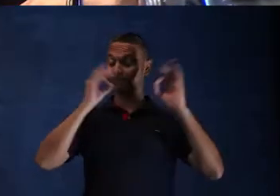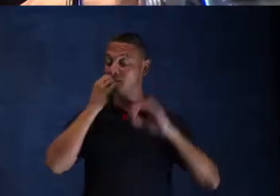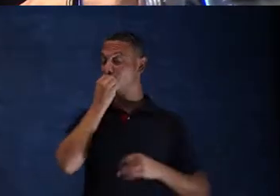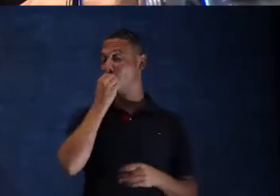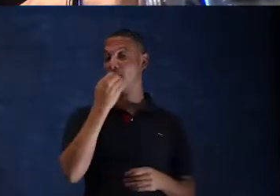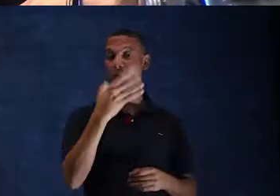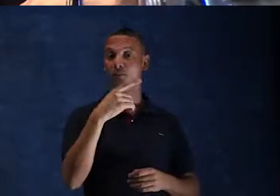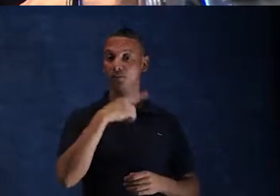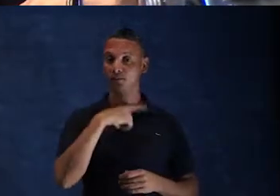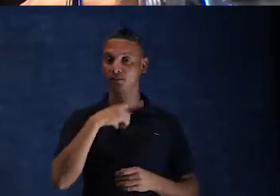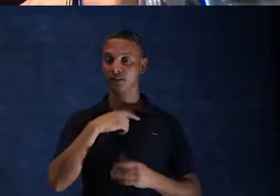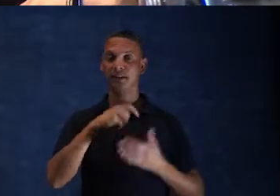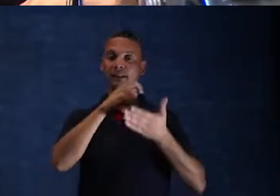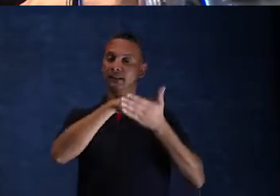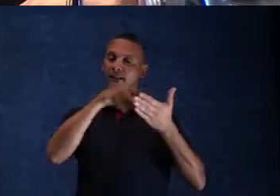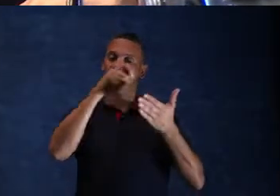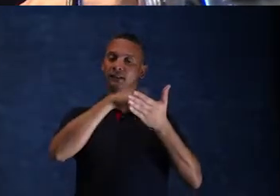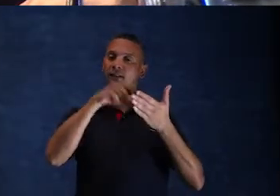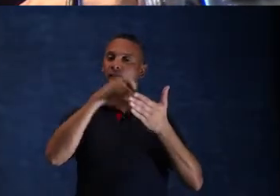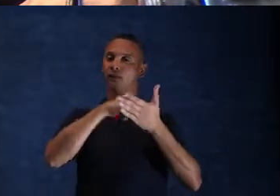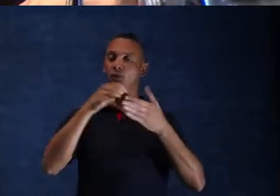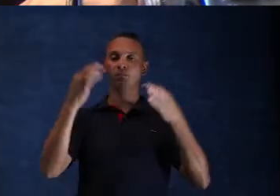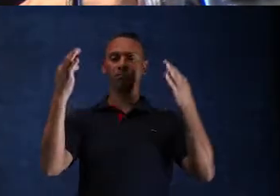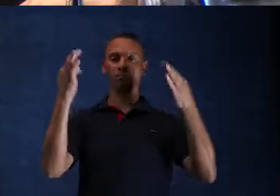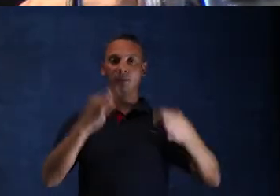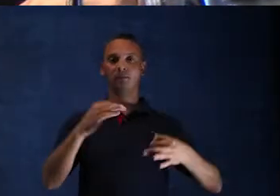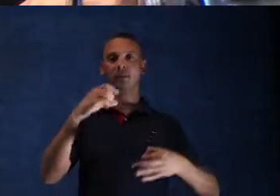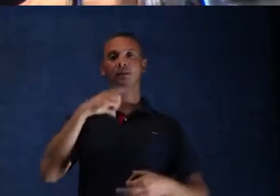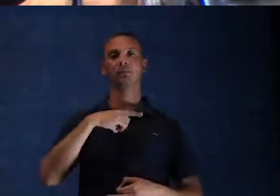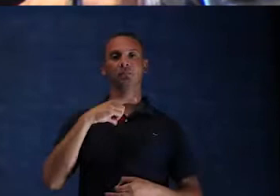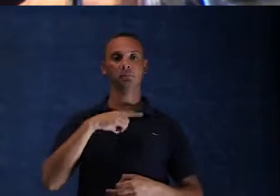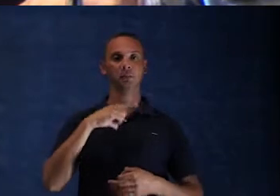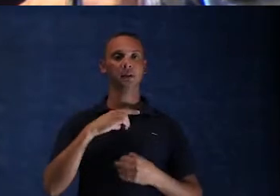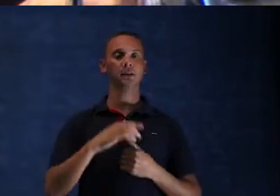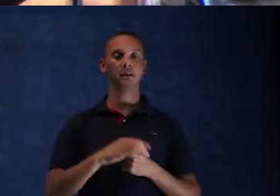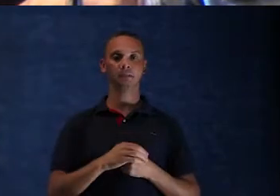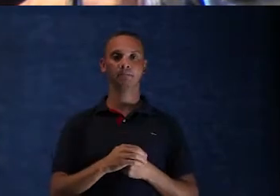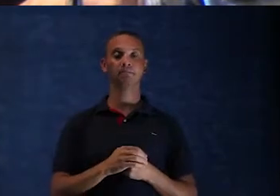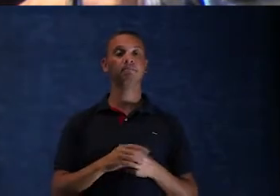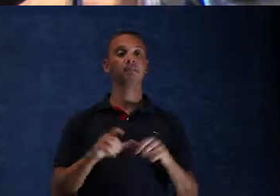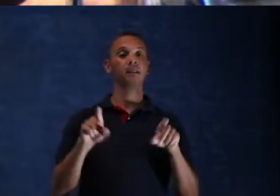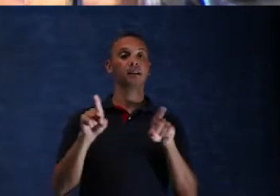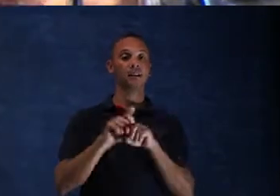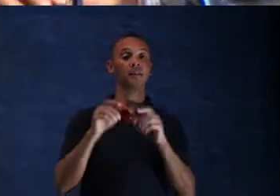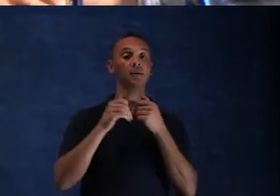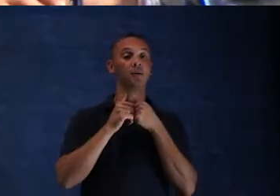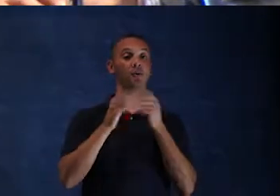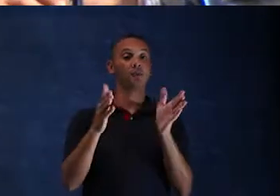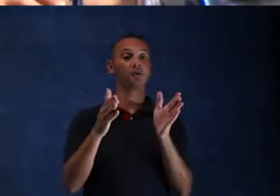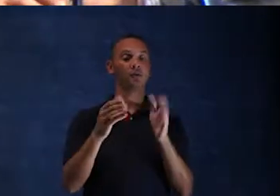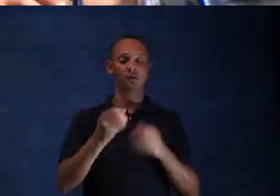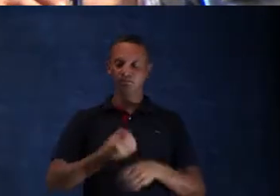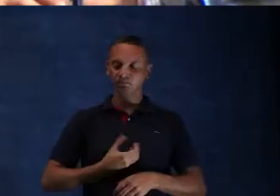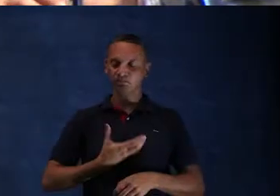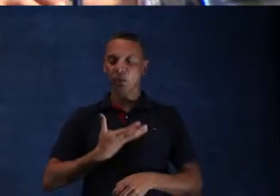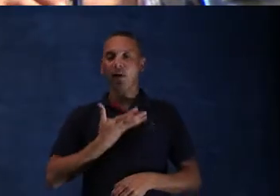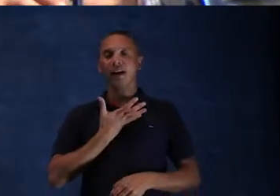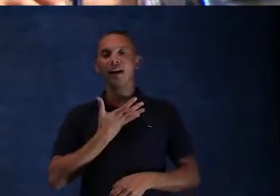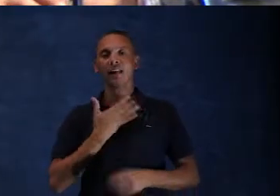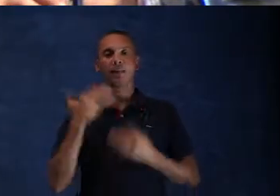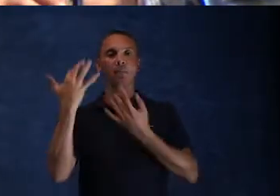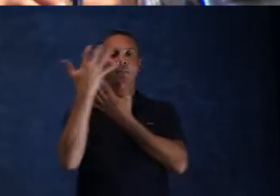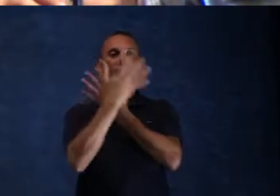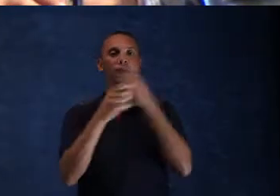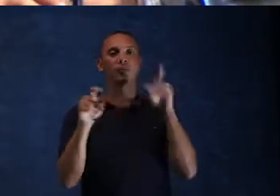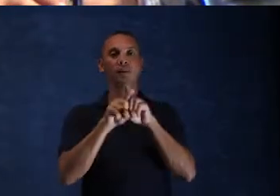um escritor de uma erudição impressionante. E ele também começa, ele é poeta, né, e músico,